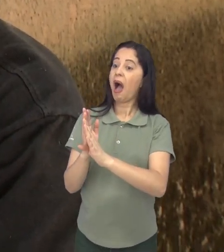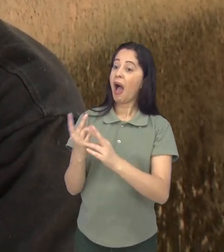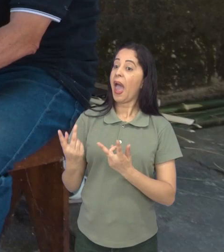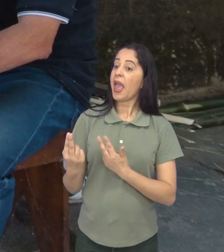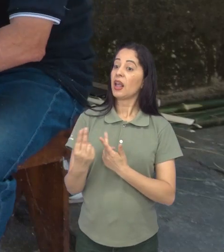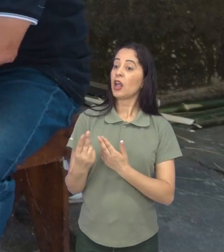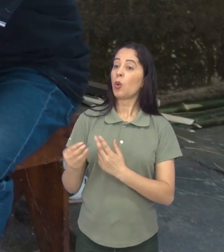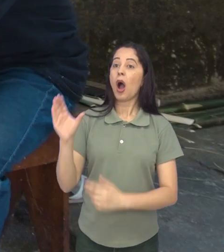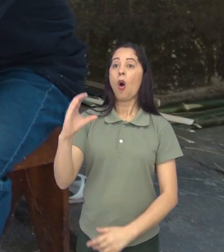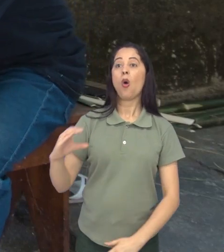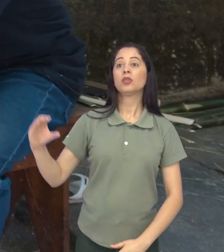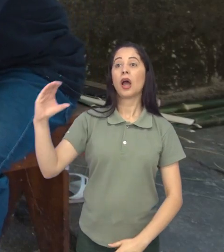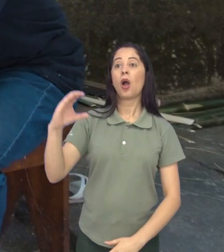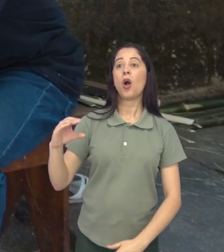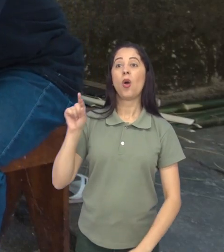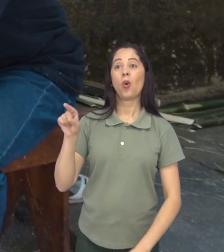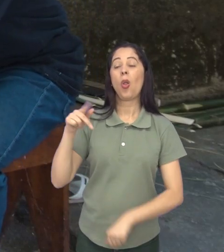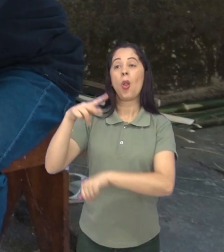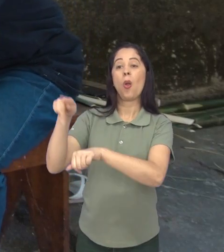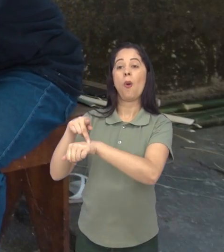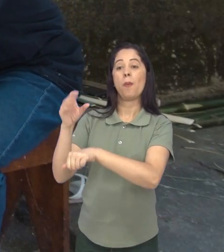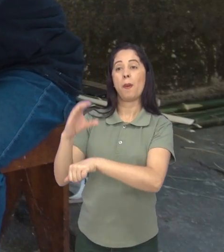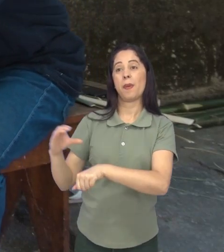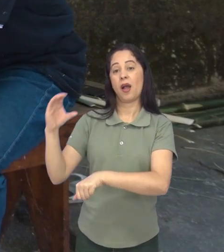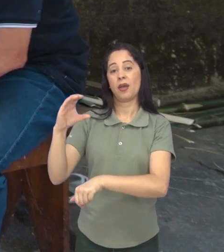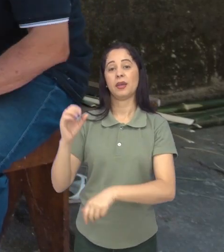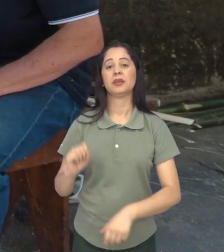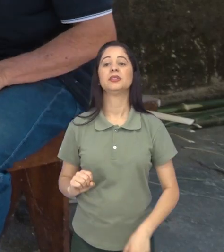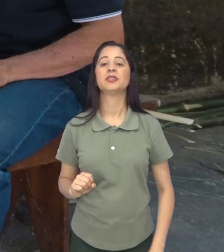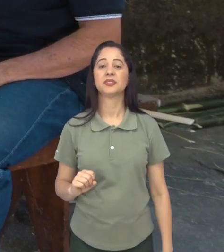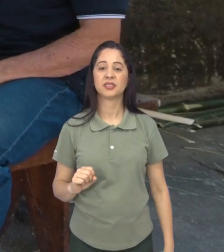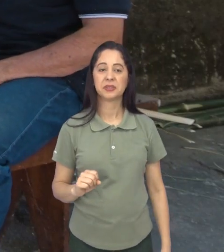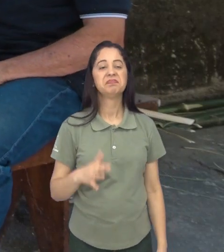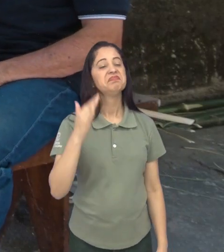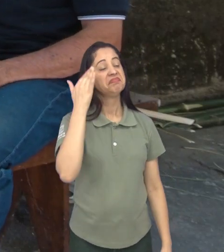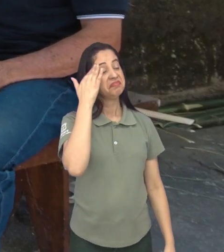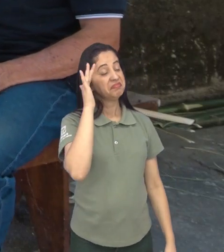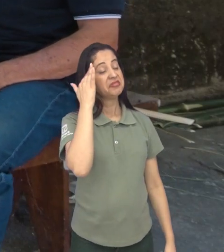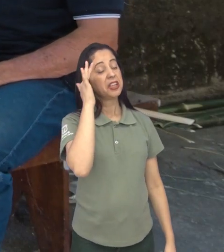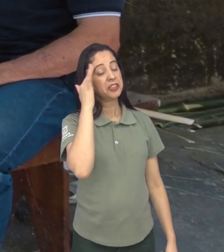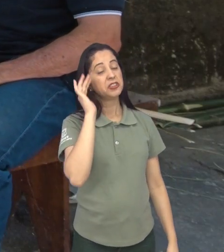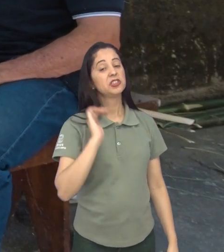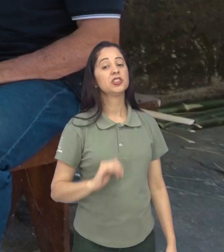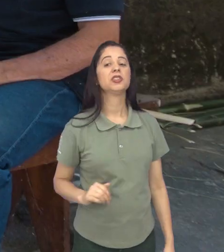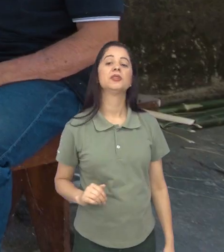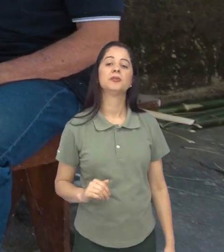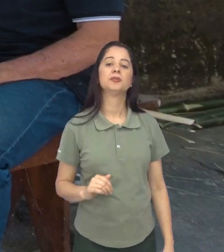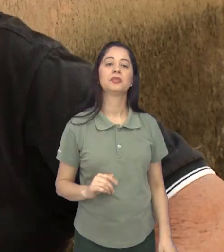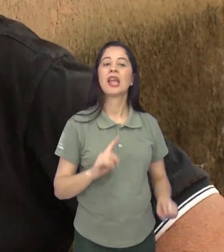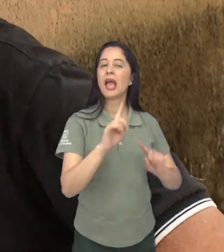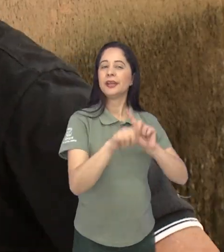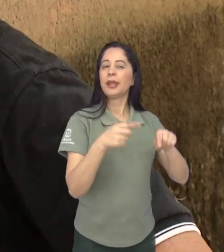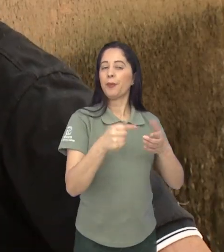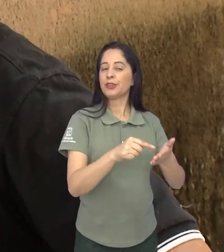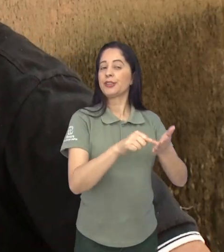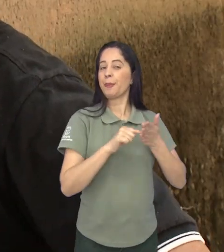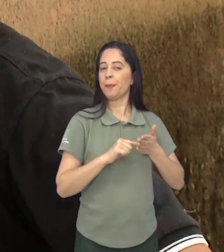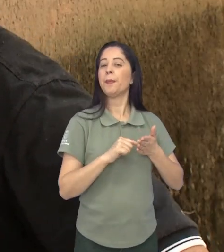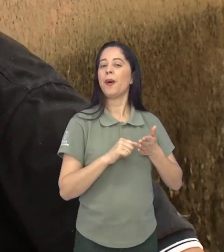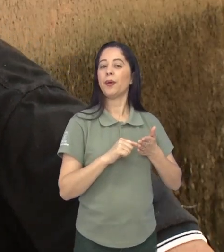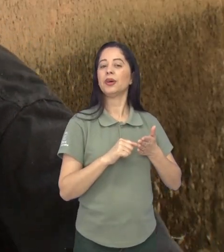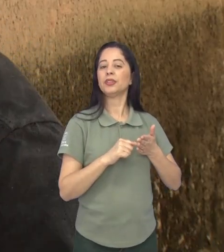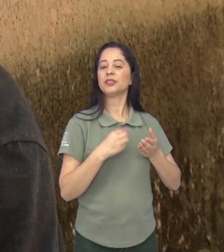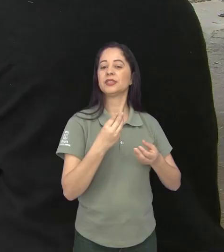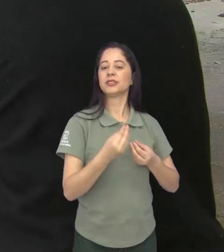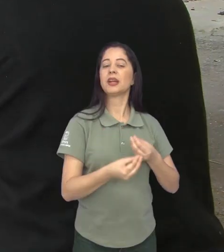mas eu criei para ficar diferente. Entendi. Os demais. Depois o senhor vai fazer um